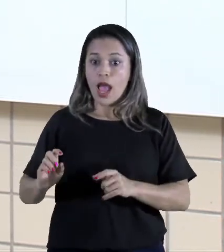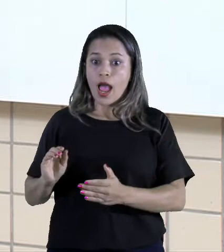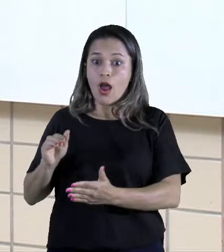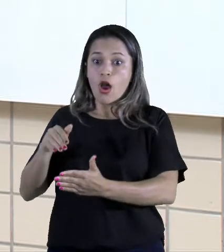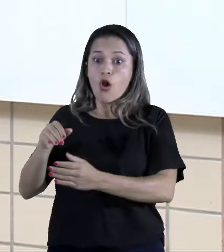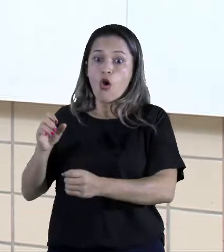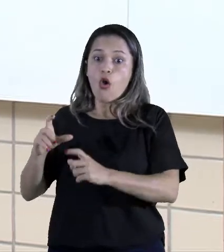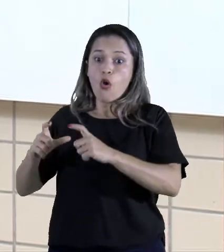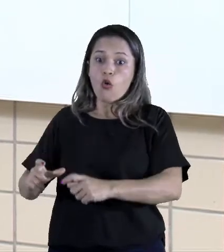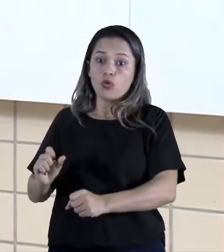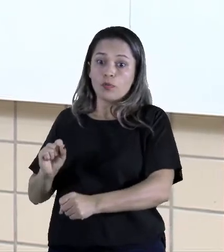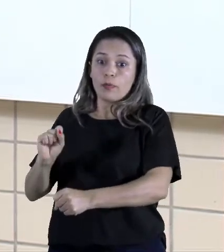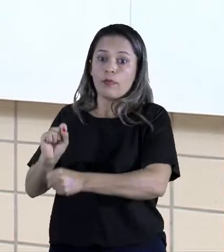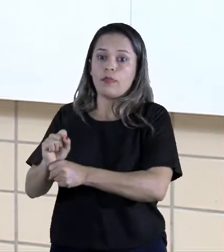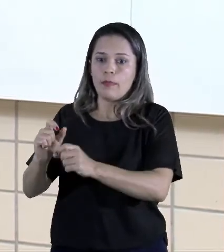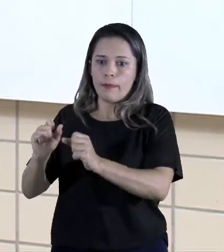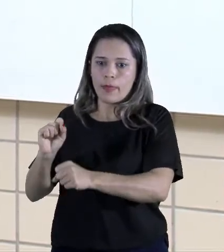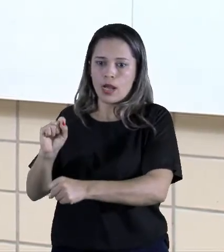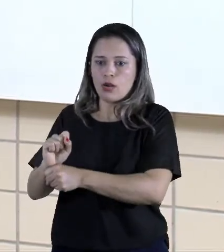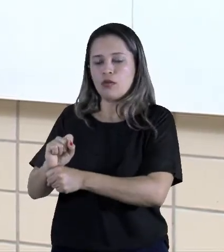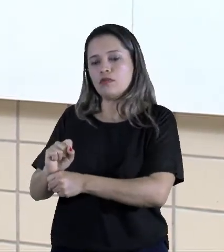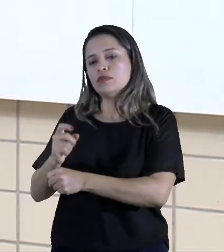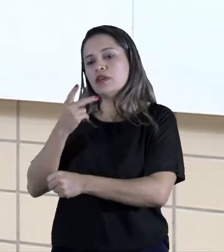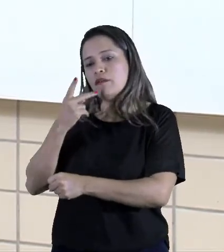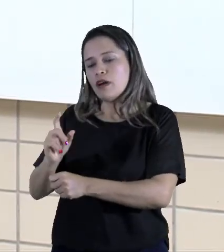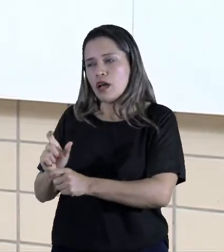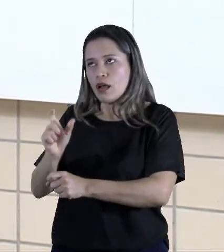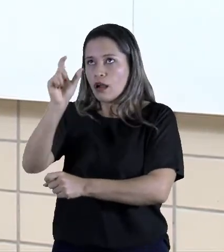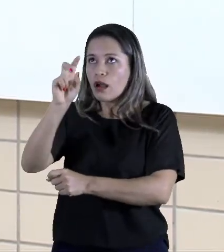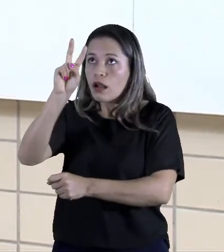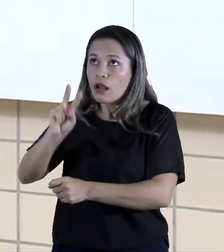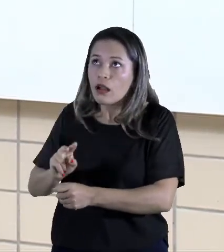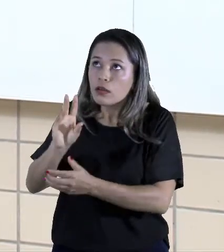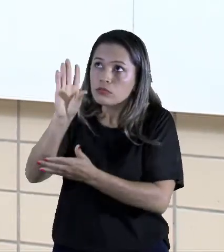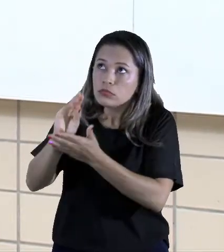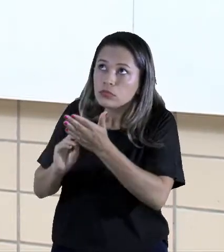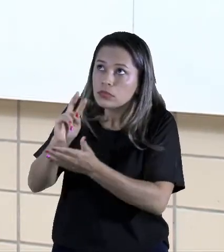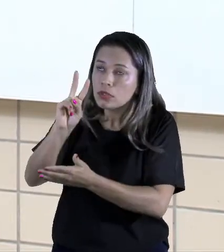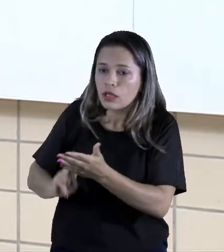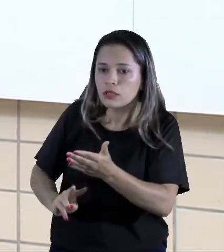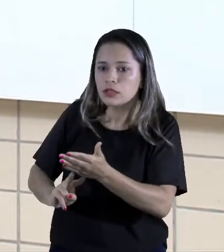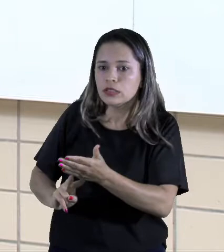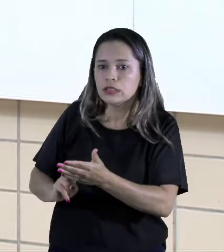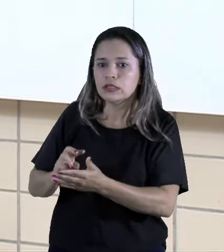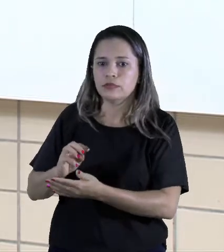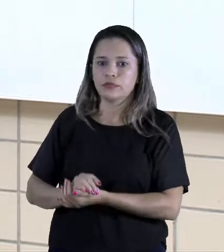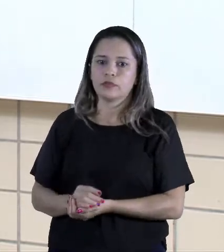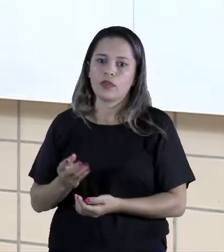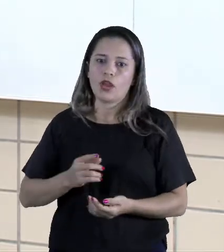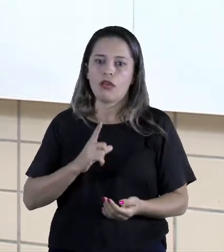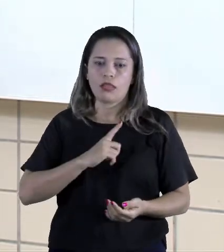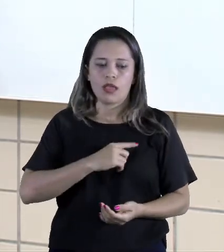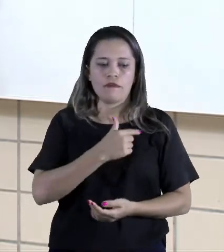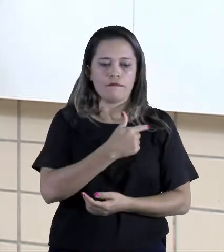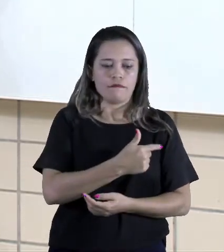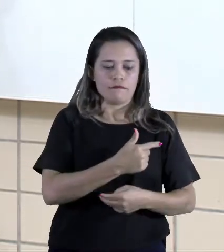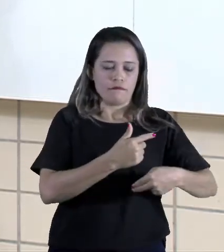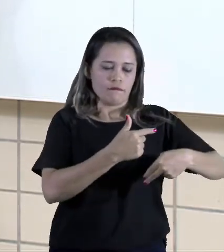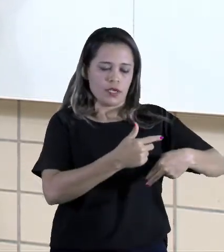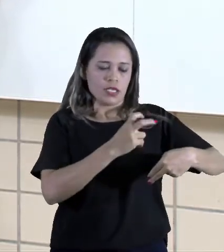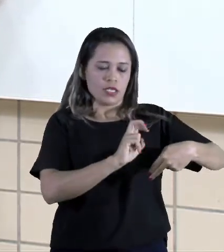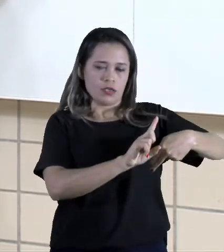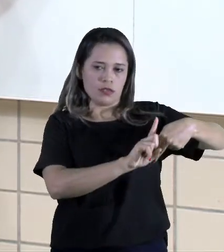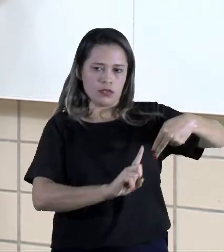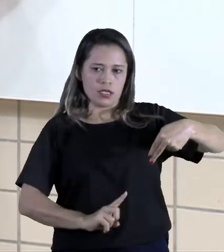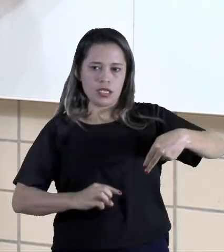é o que você vai ler, ó, 34 centésimos. Então, eu tenho aqui, ó, 25 inteiros